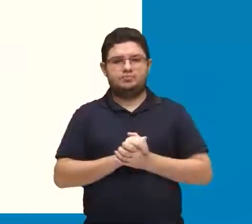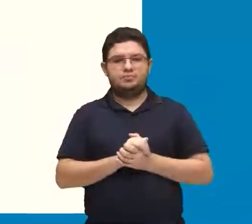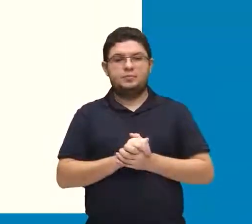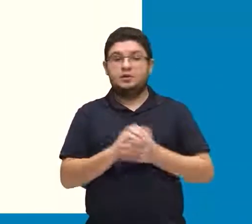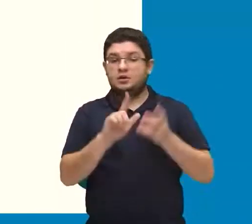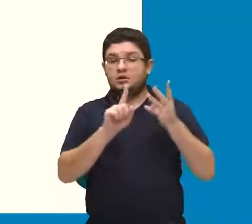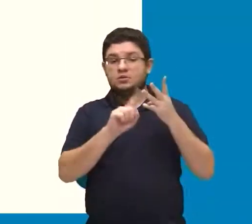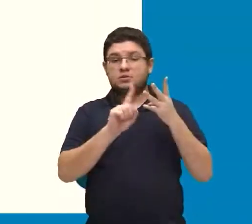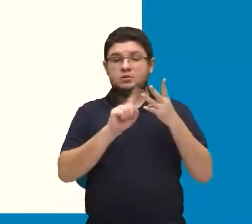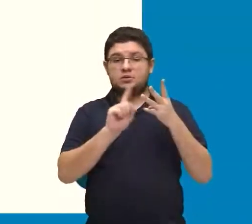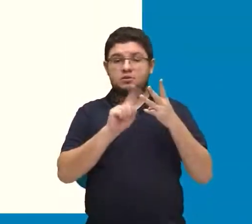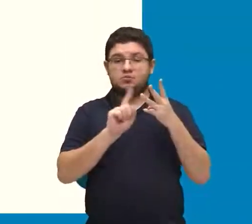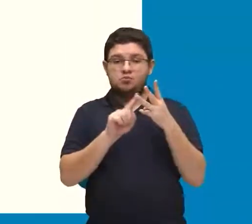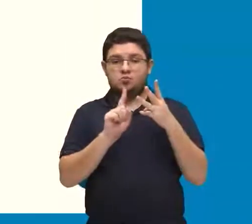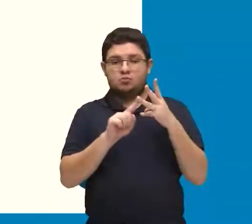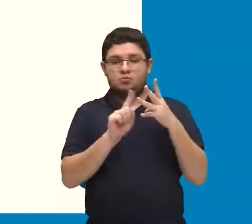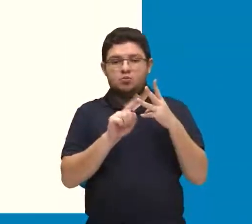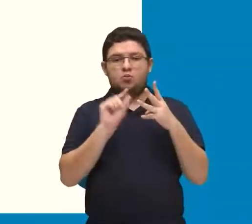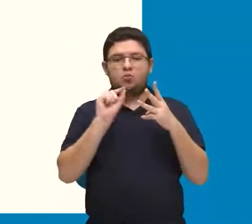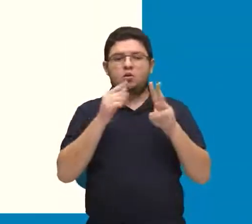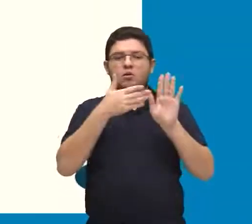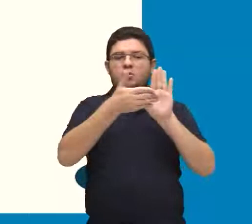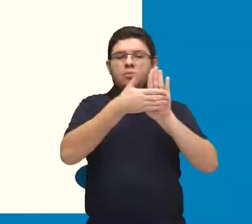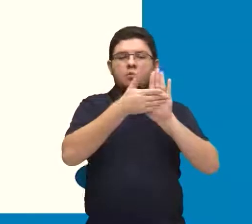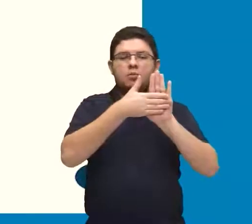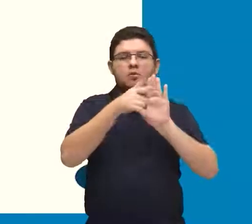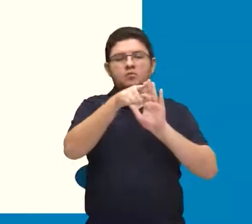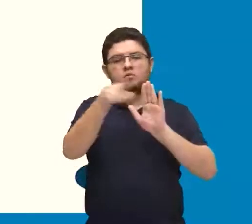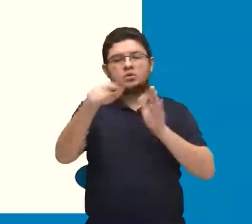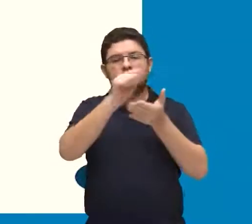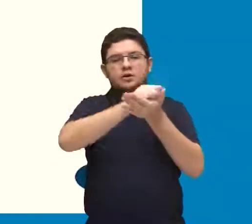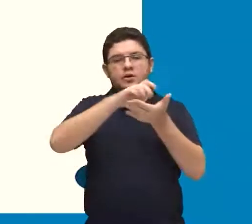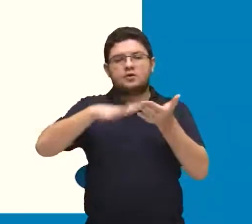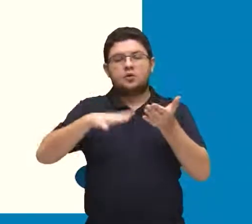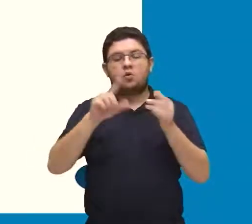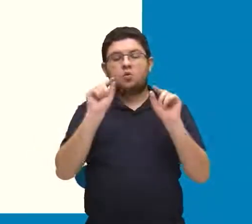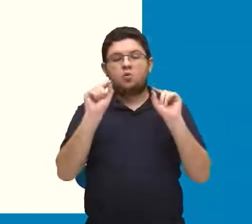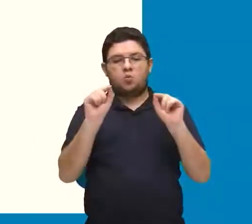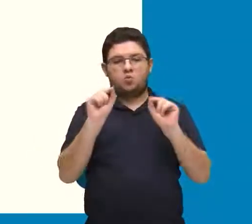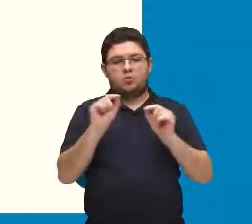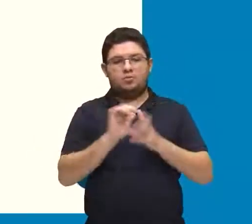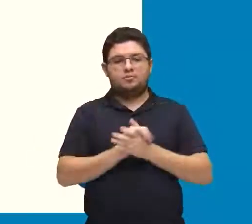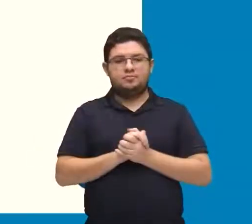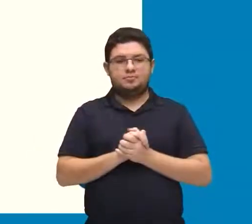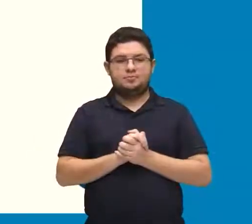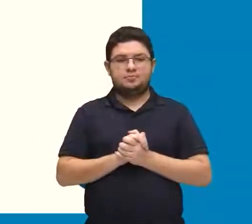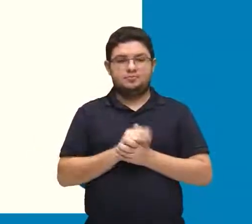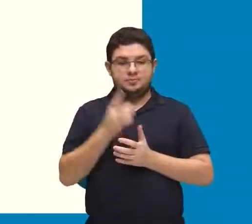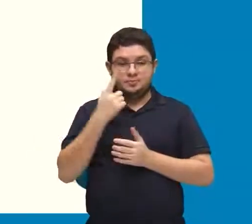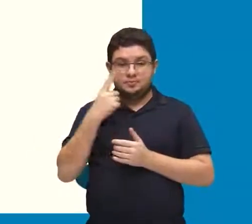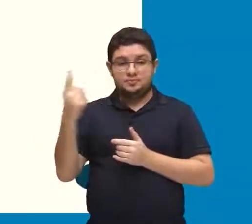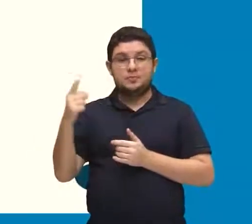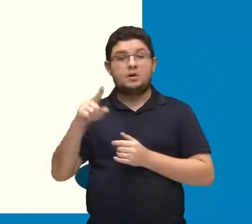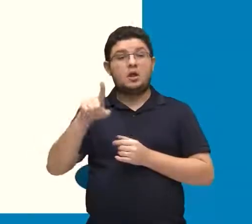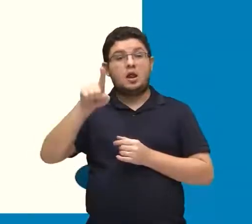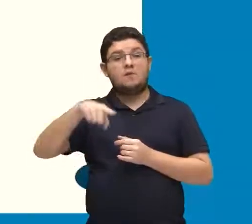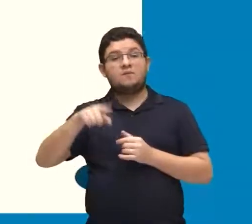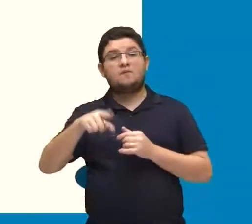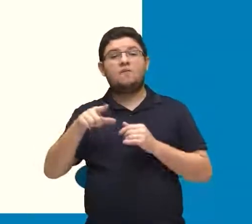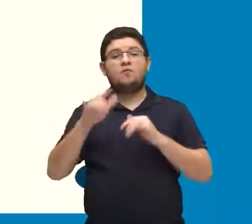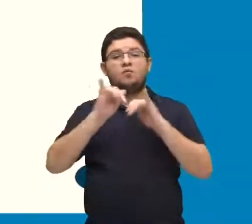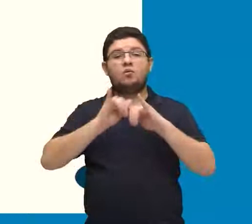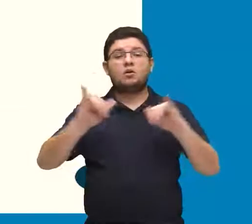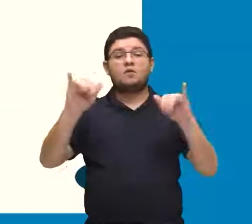só, o último roteiro como proposta de atividade para vocês é esse aqui. Isso é fake news? Qual o impacto